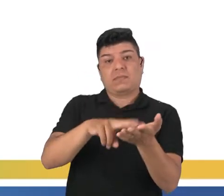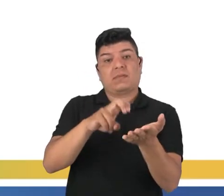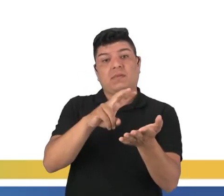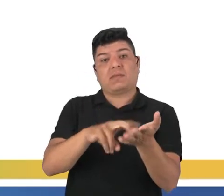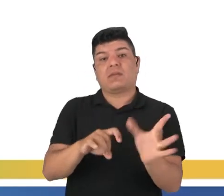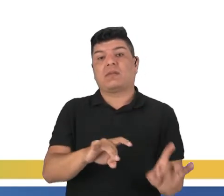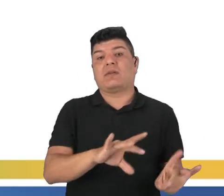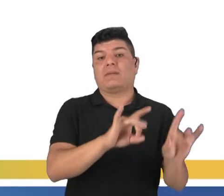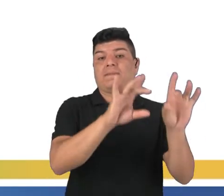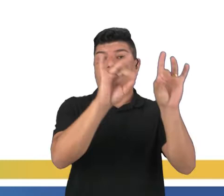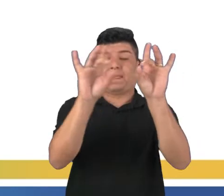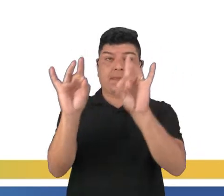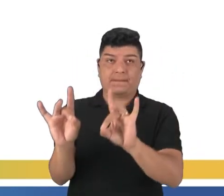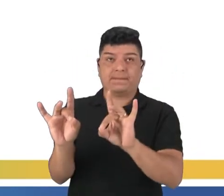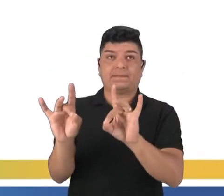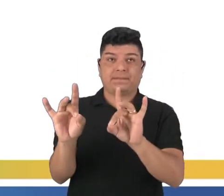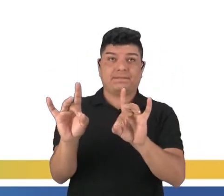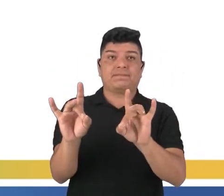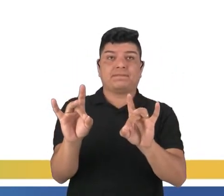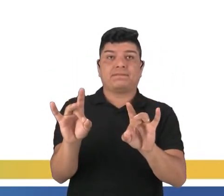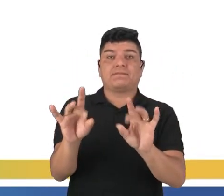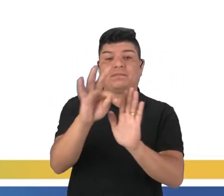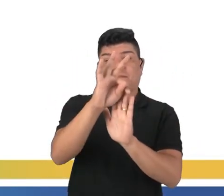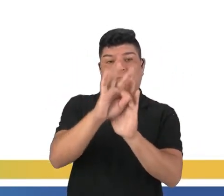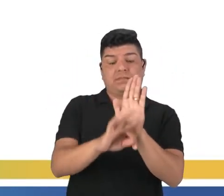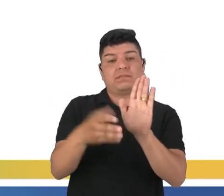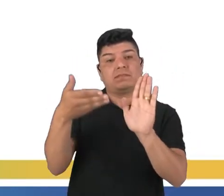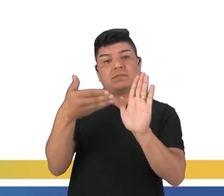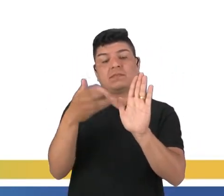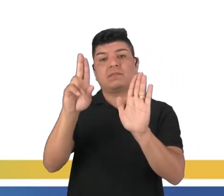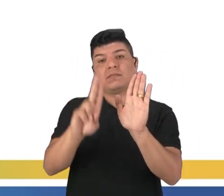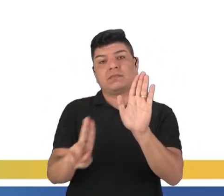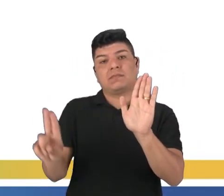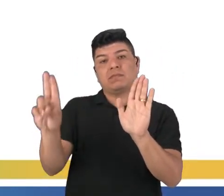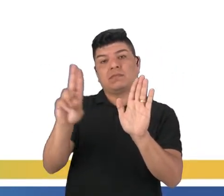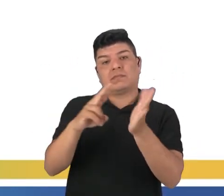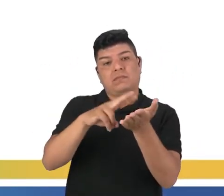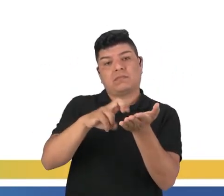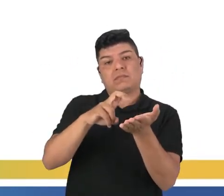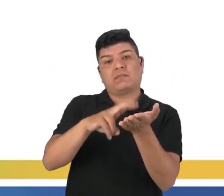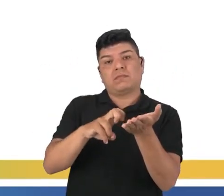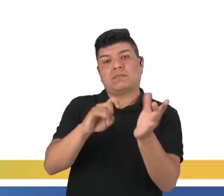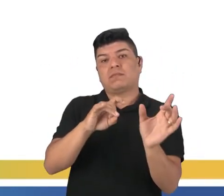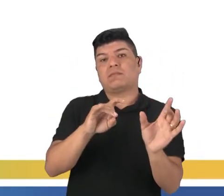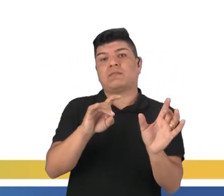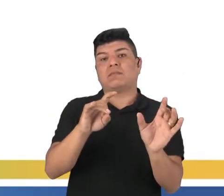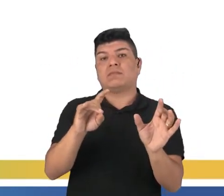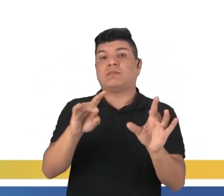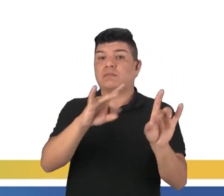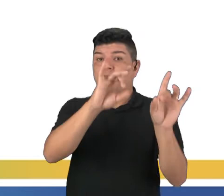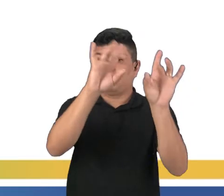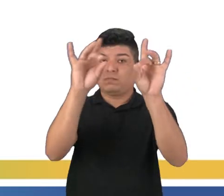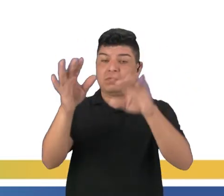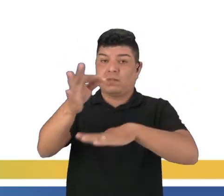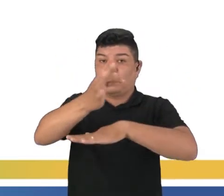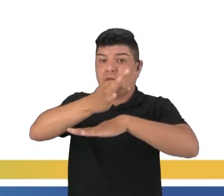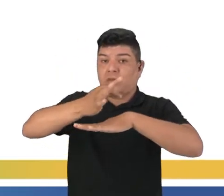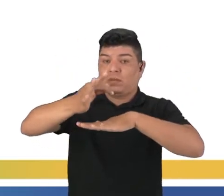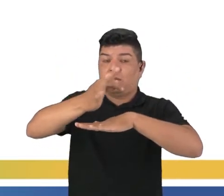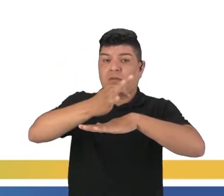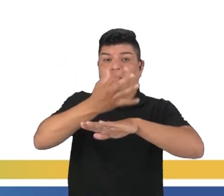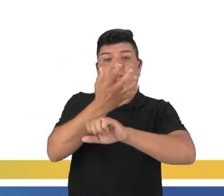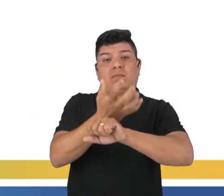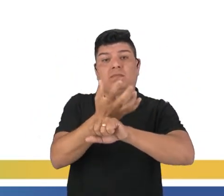vocabulário específico, tá? Esse tipo de texto usa um vocabulário específico e bastante formal, de acordo com a